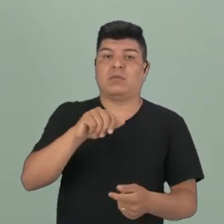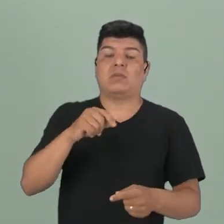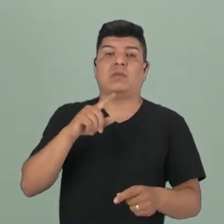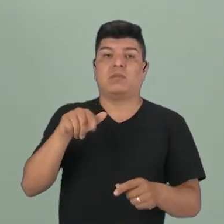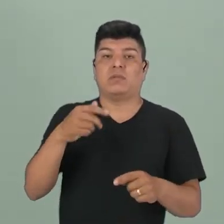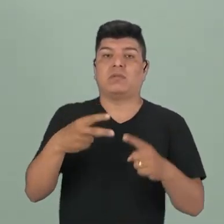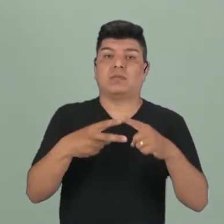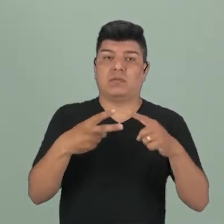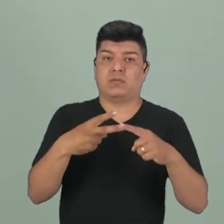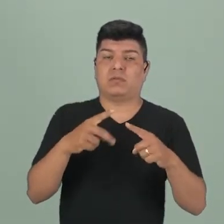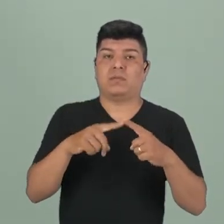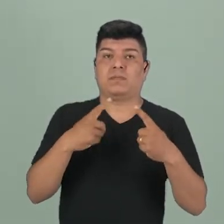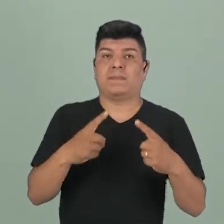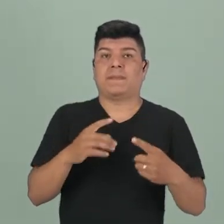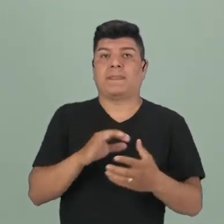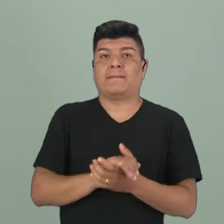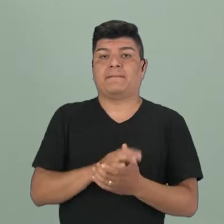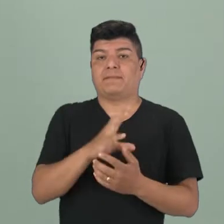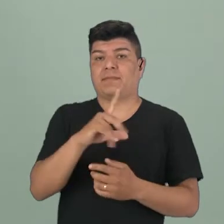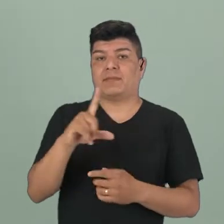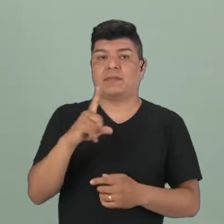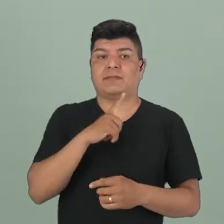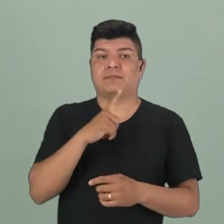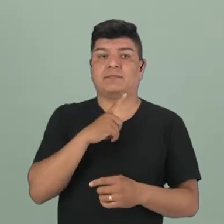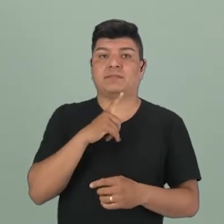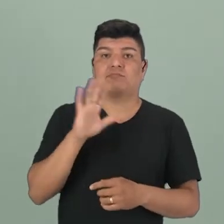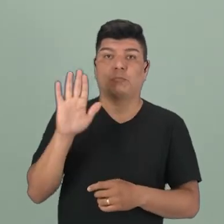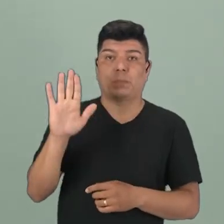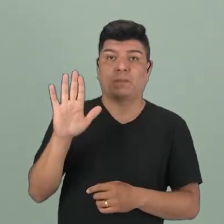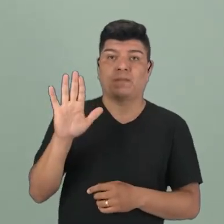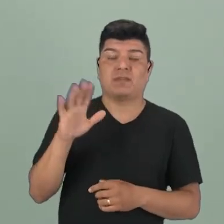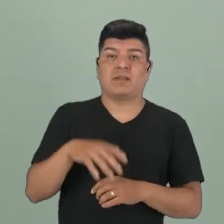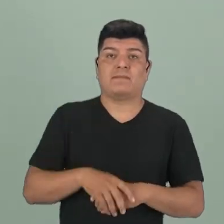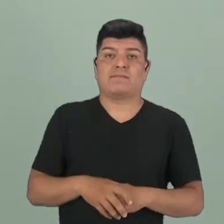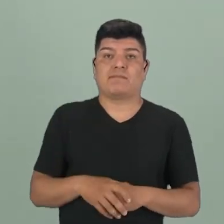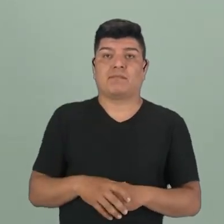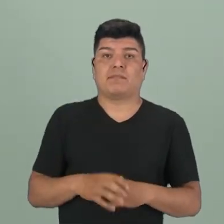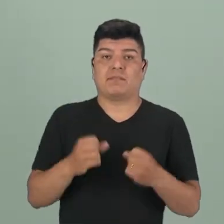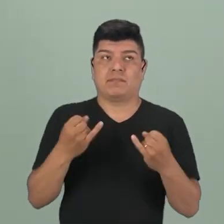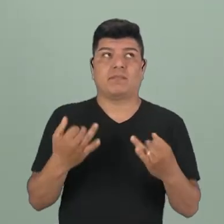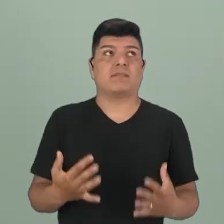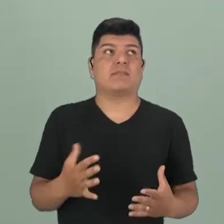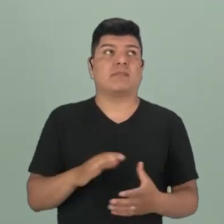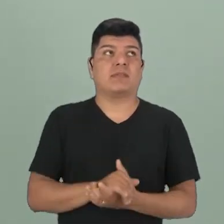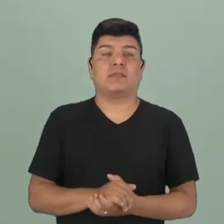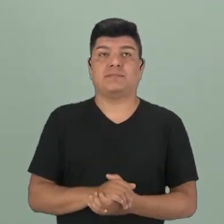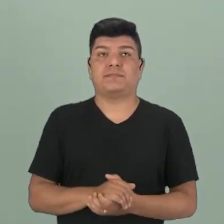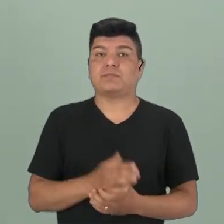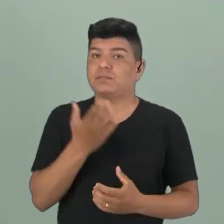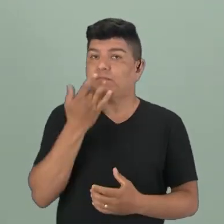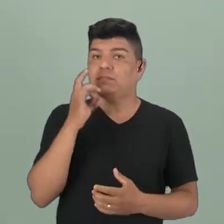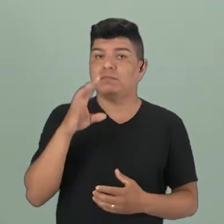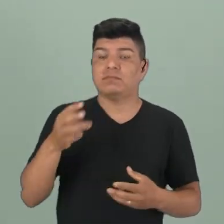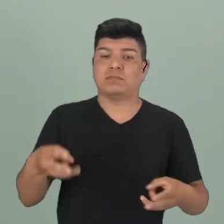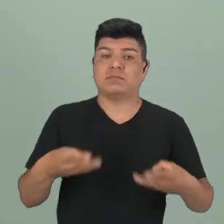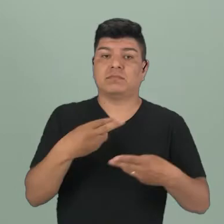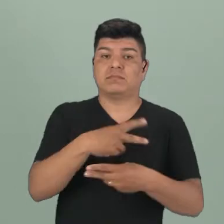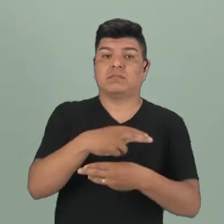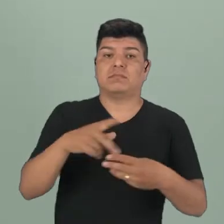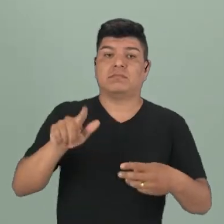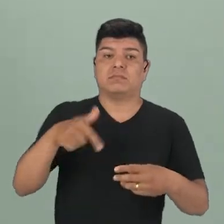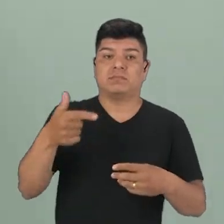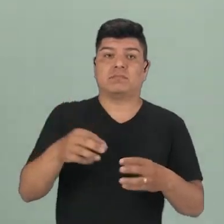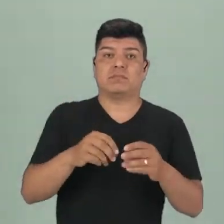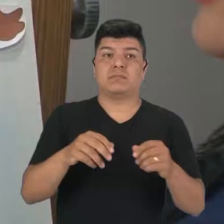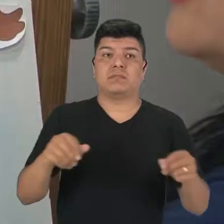tem essas duas partes E aí tem essa classificação e como gerino ele come apenas vegetais quando